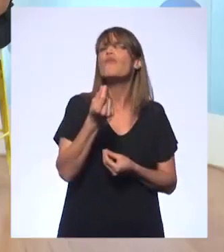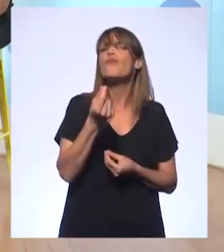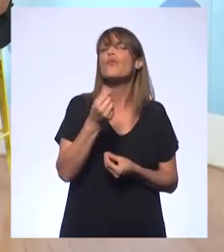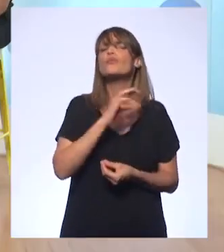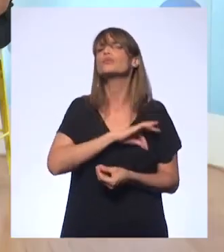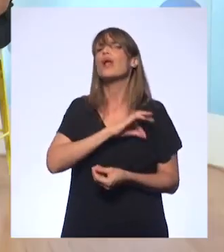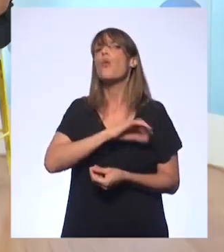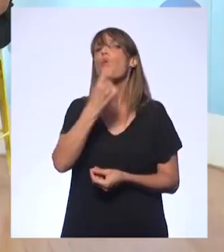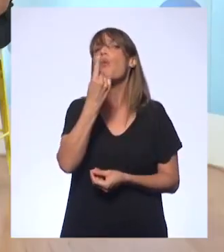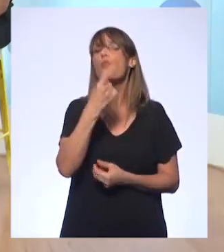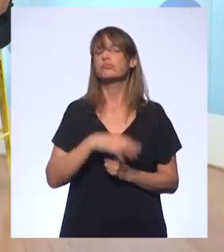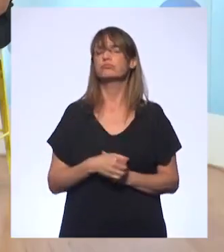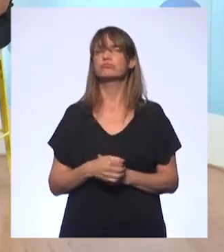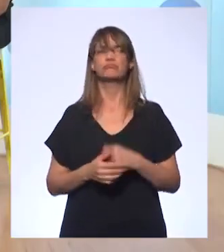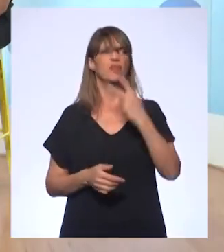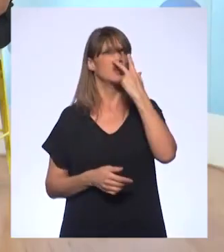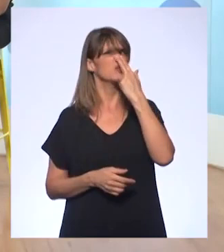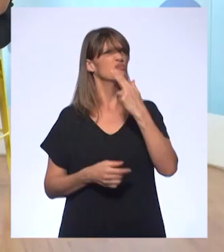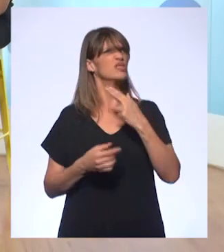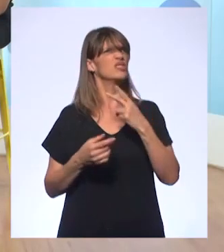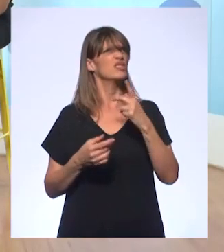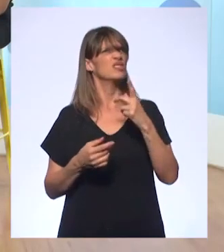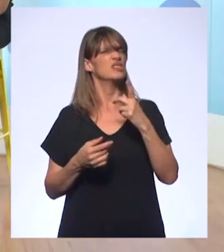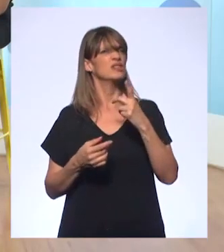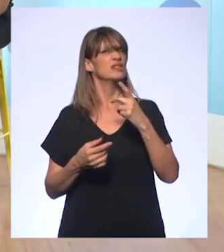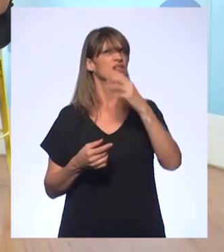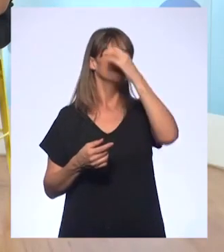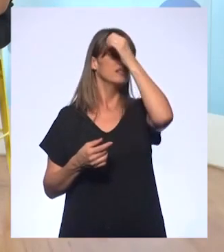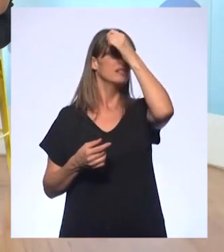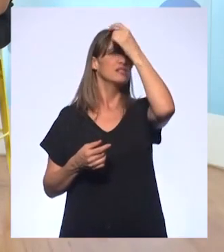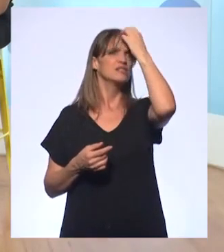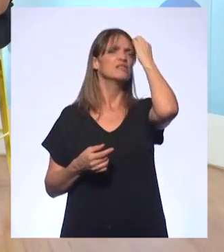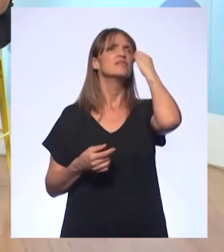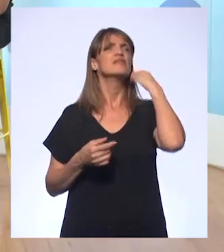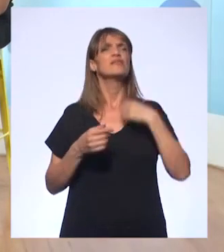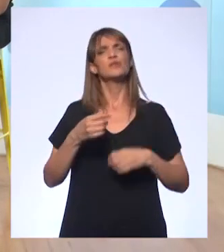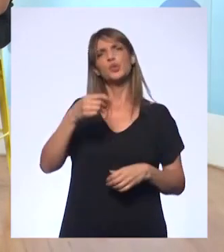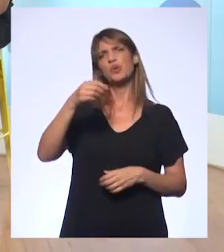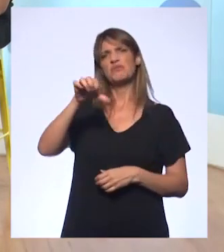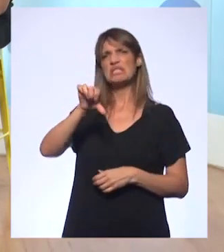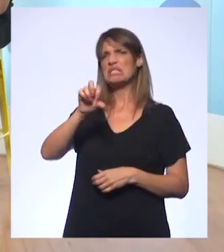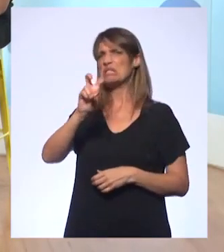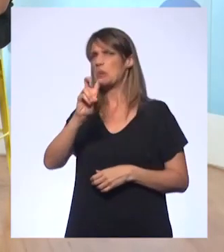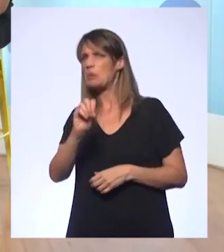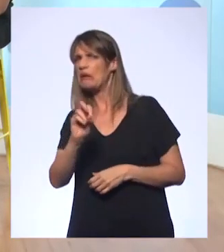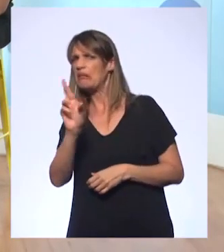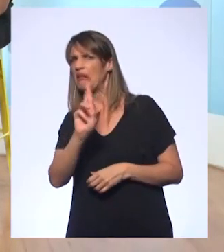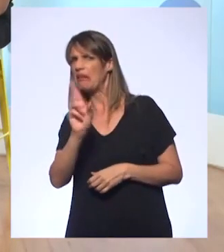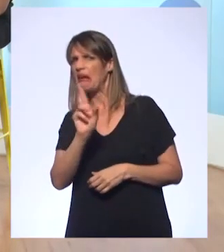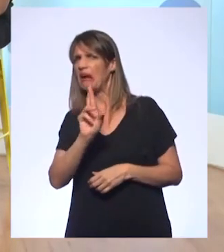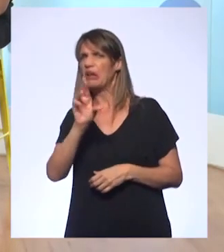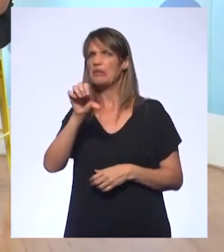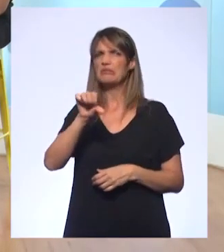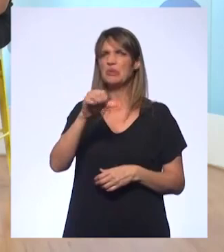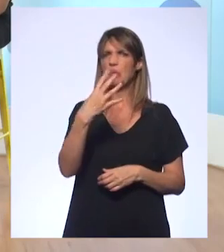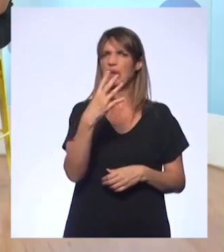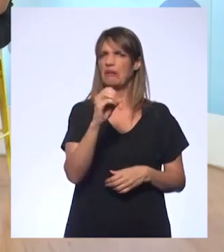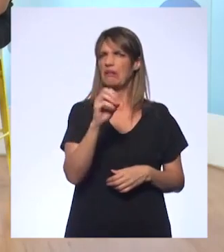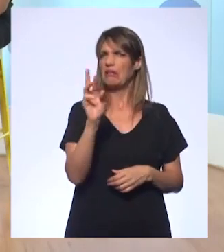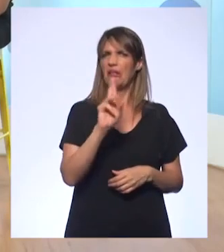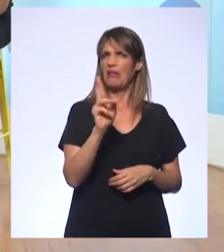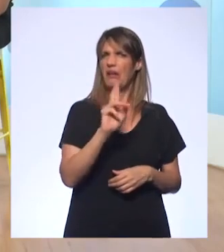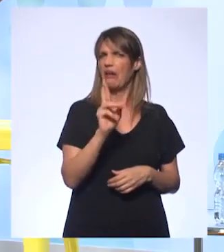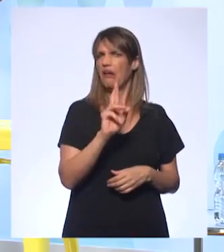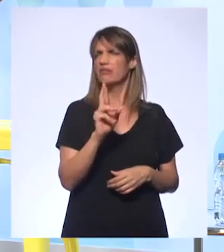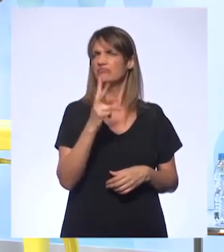Acho que está 905. É que também teve uma diminuição, mas é 950, 940. Né? Então,